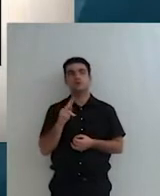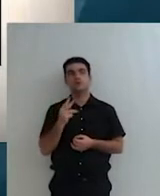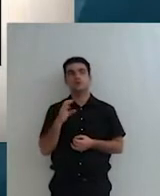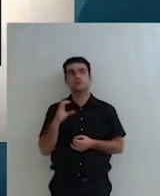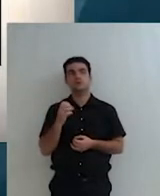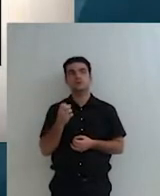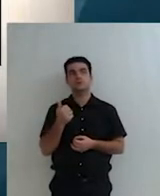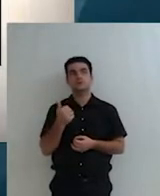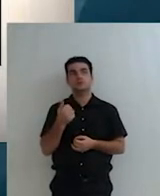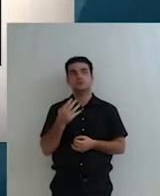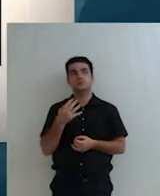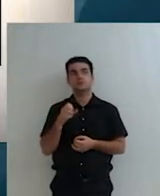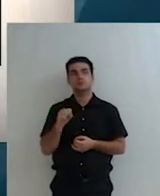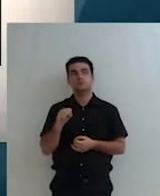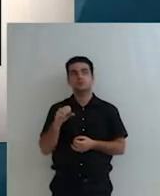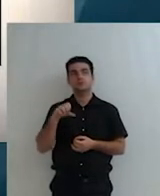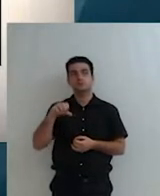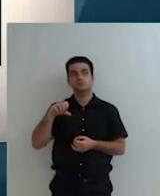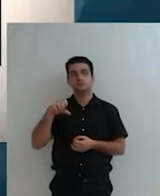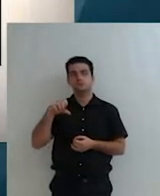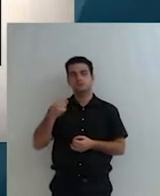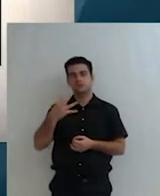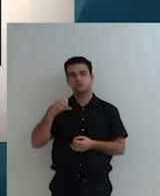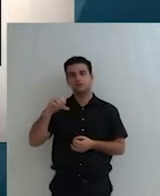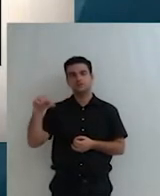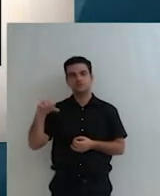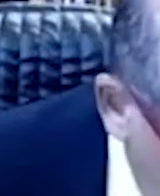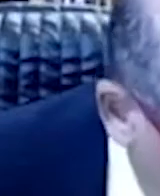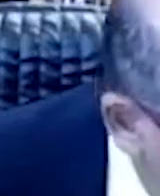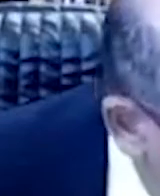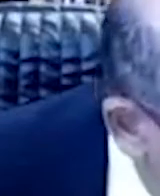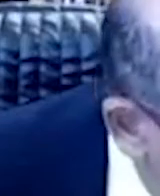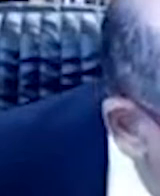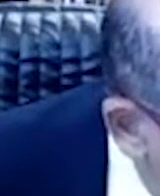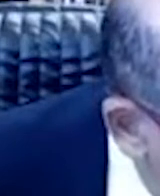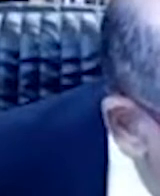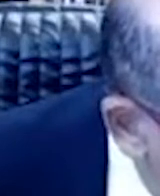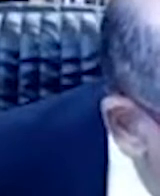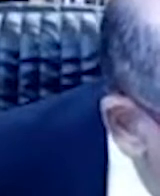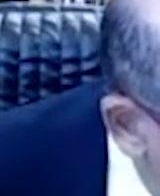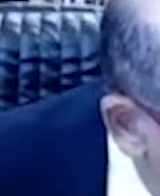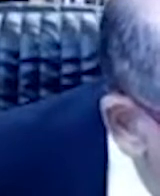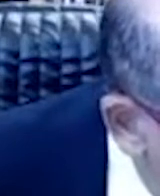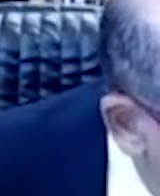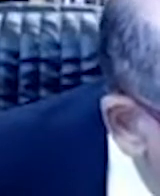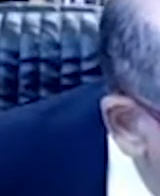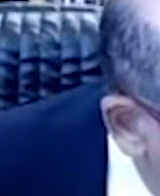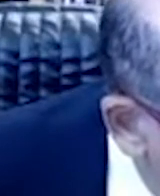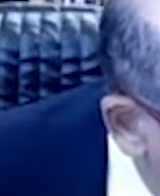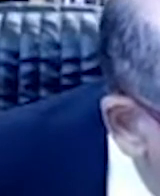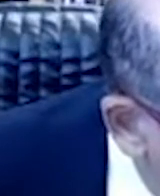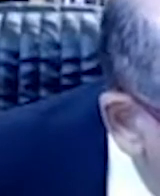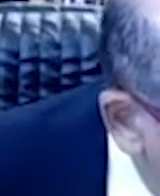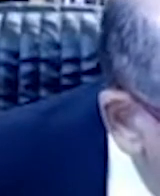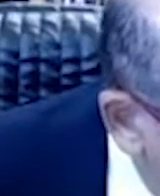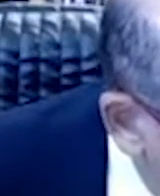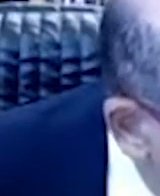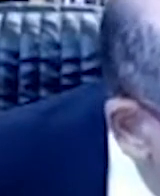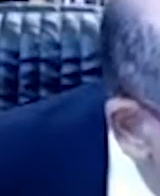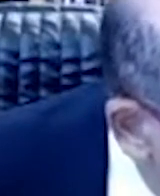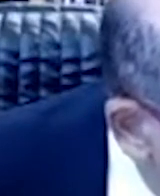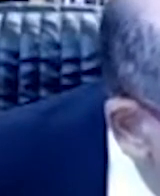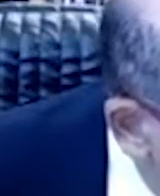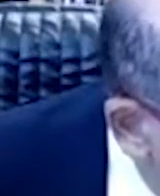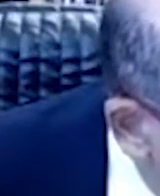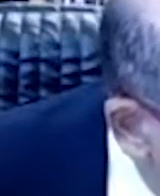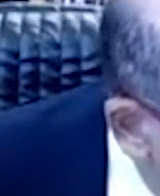do dever de apresentação mensal em juízo ocorreu em função da pandemia circunstância alheia à vontade do condenado a